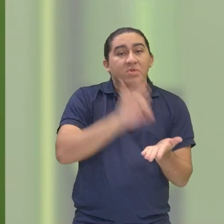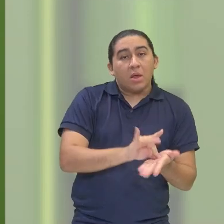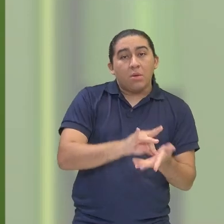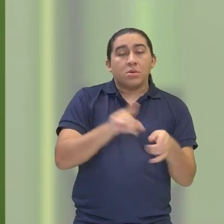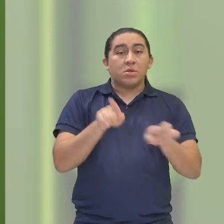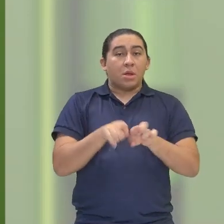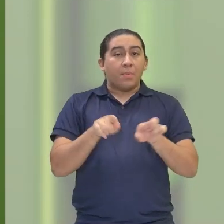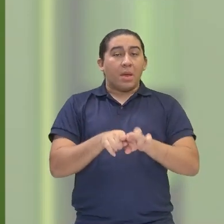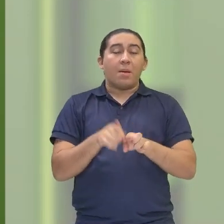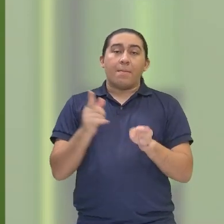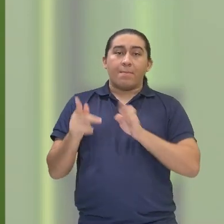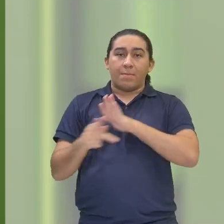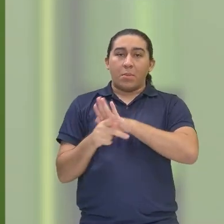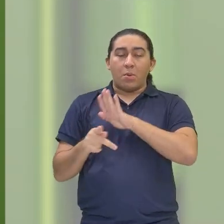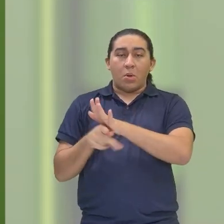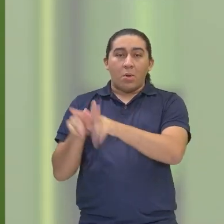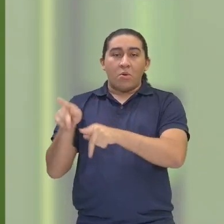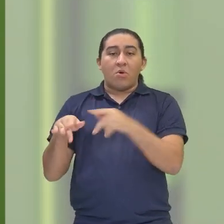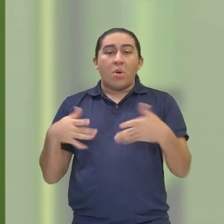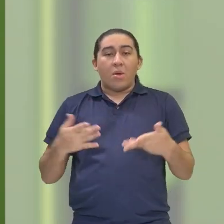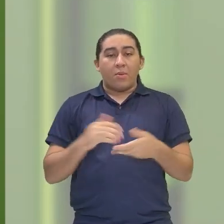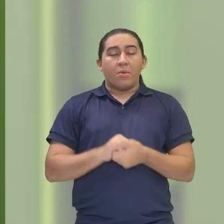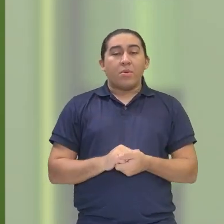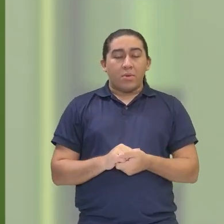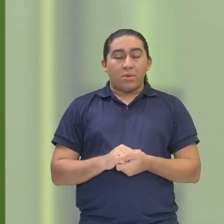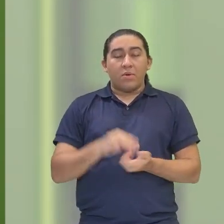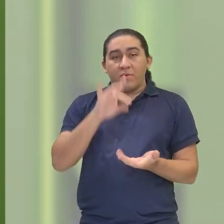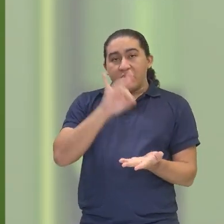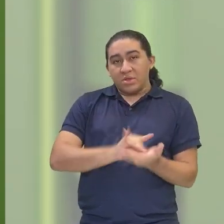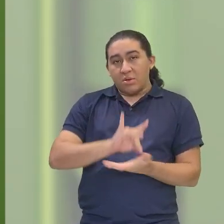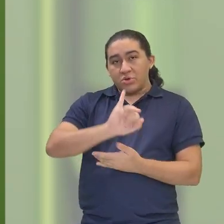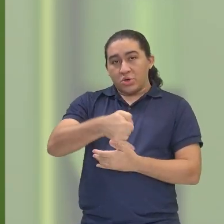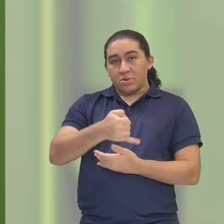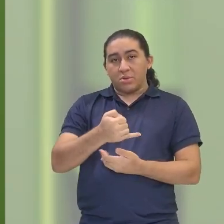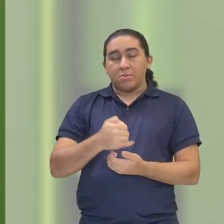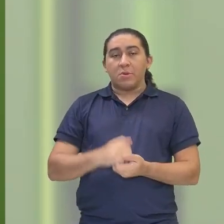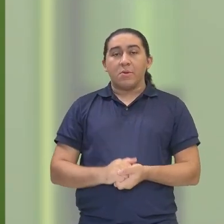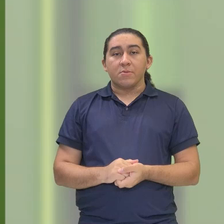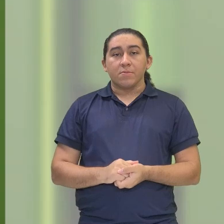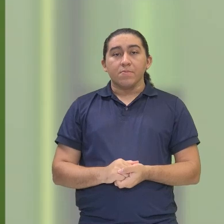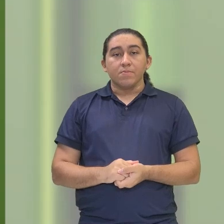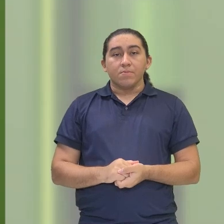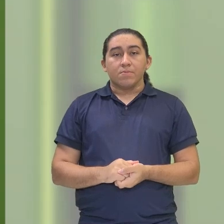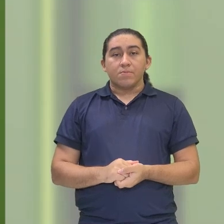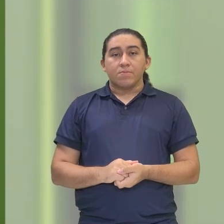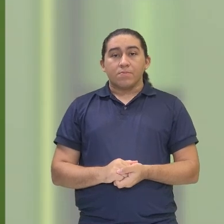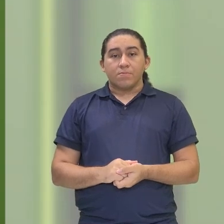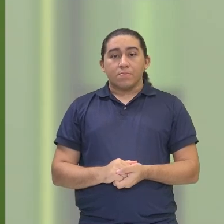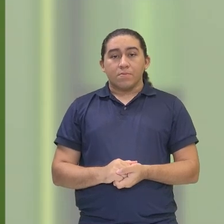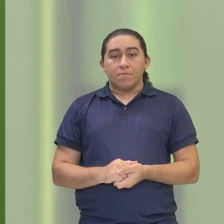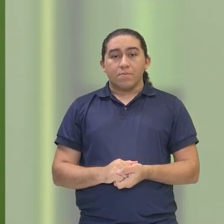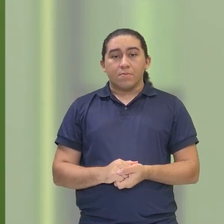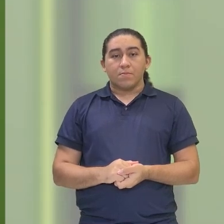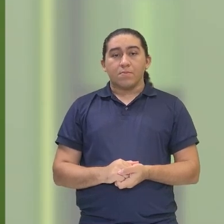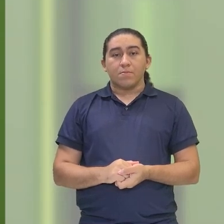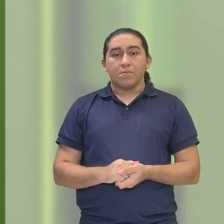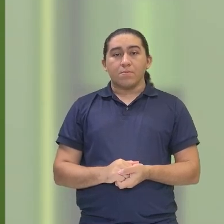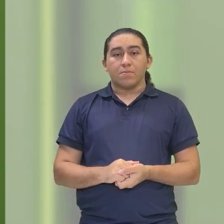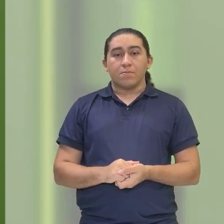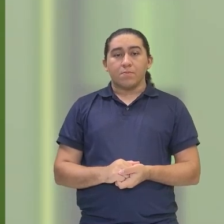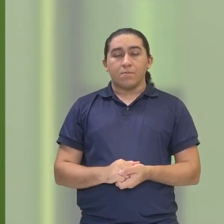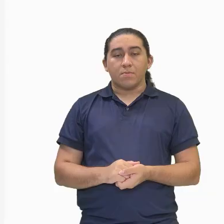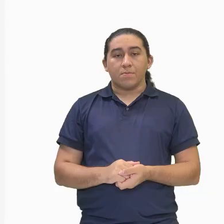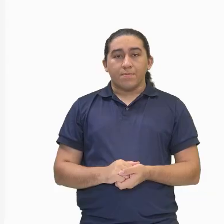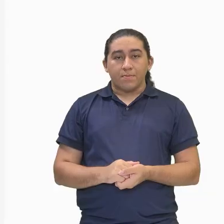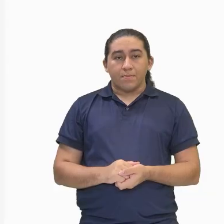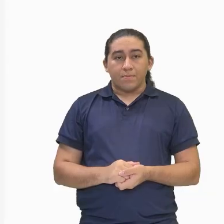popular. A unidade oficial de energia é o Joule, mas a unidade popular é o quilowatt-hora. Além disso, pessoal, a